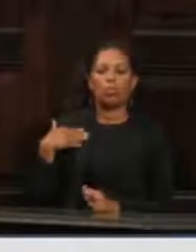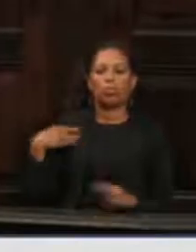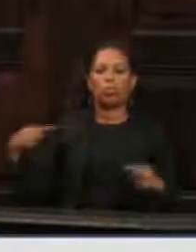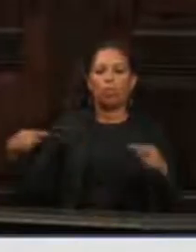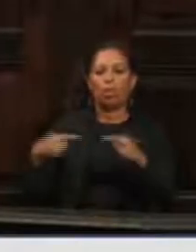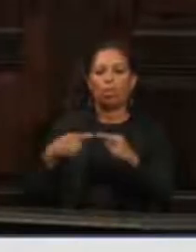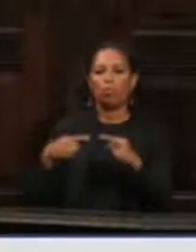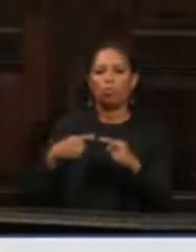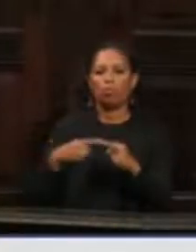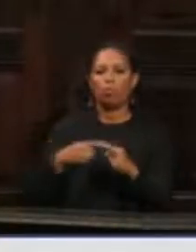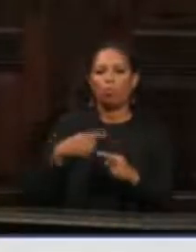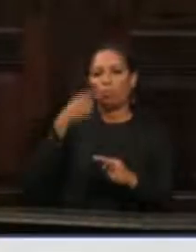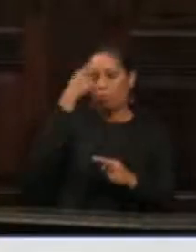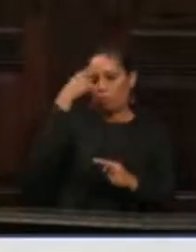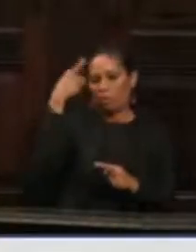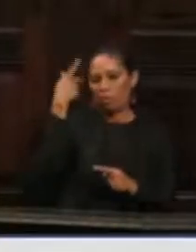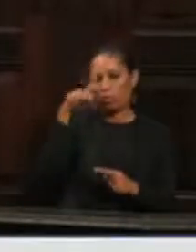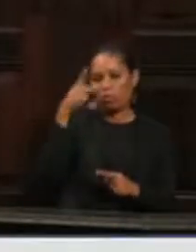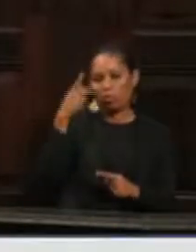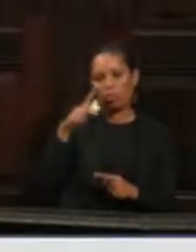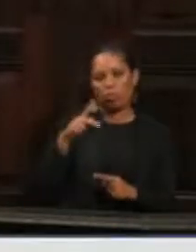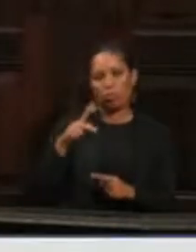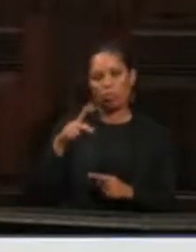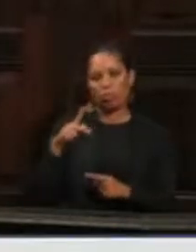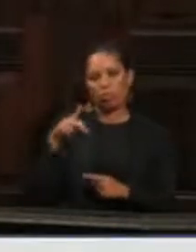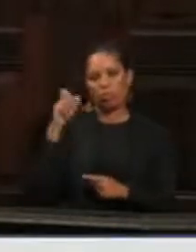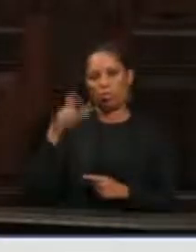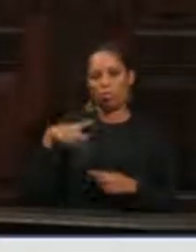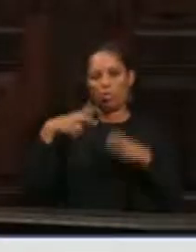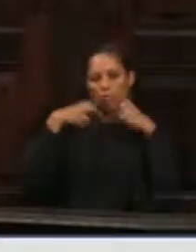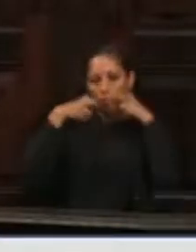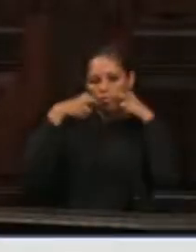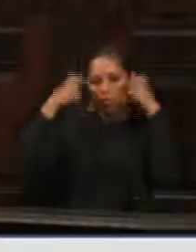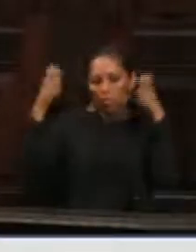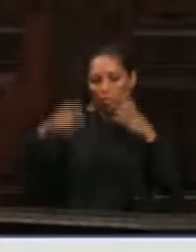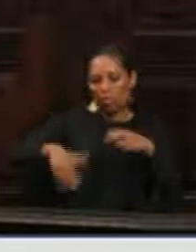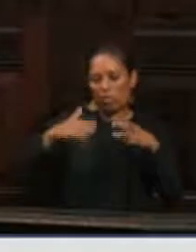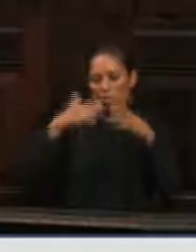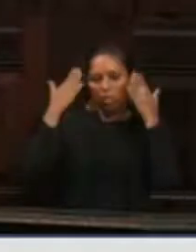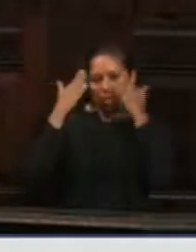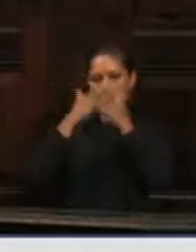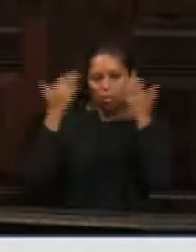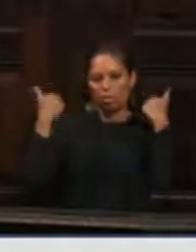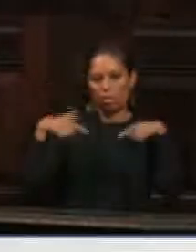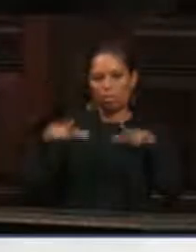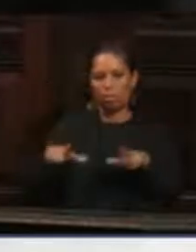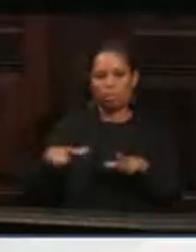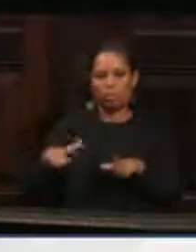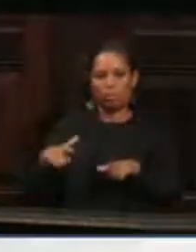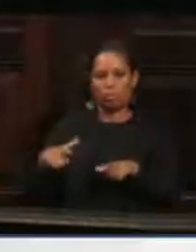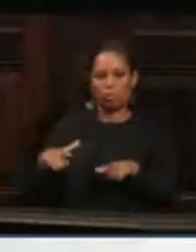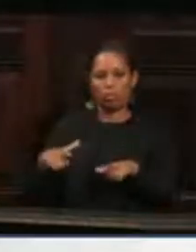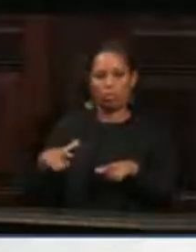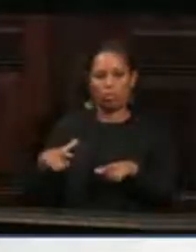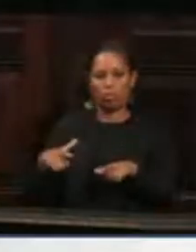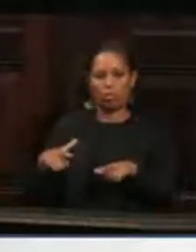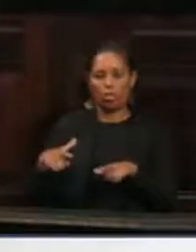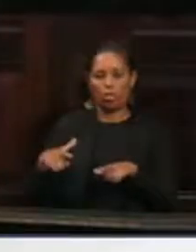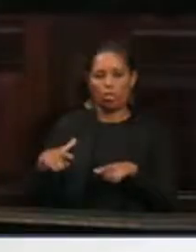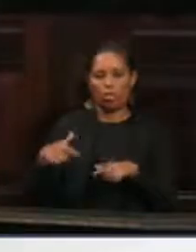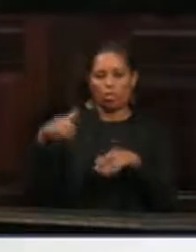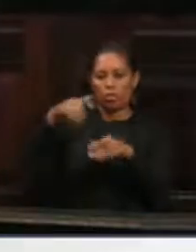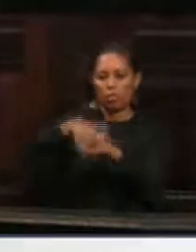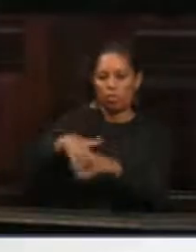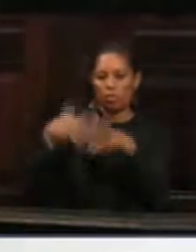da sua opinião em relação aos deputados presos. É uma vergonha para essa casa empossar deputados impossibilitados de trabalhar. Como